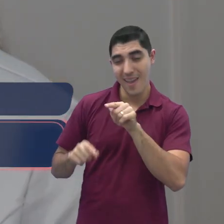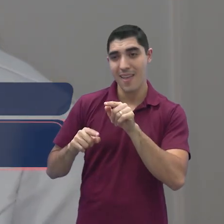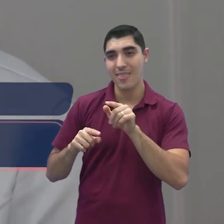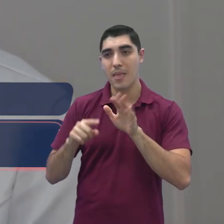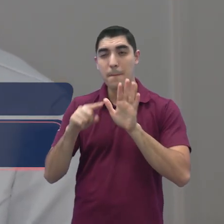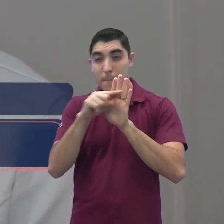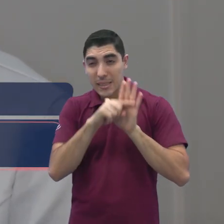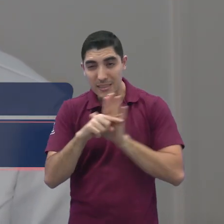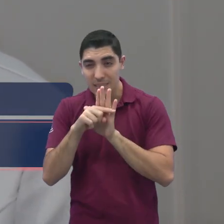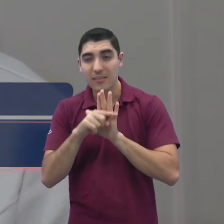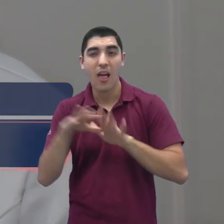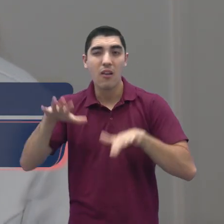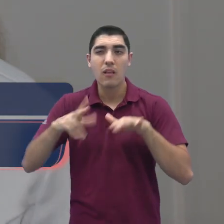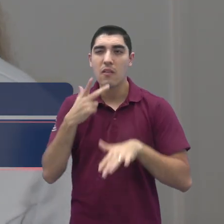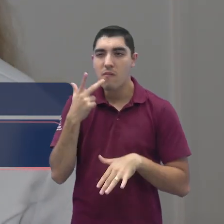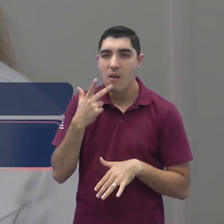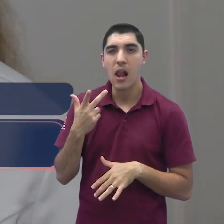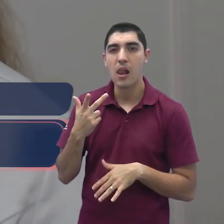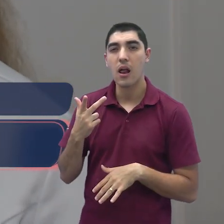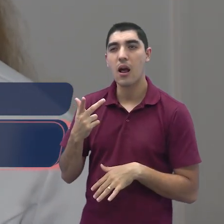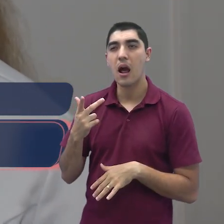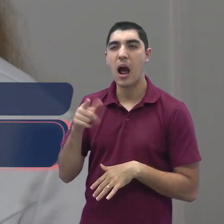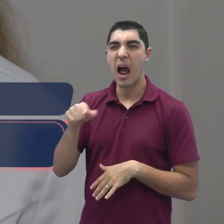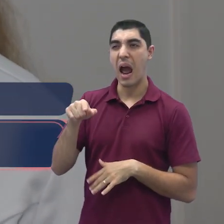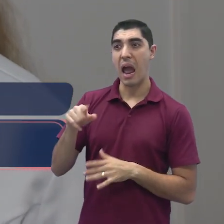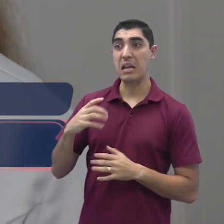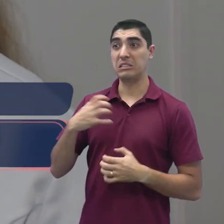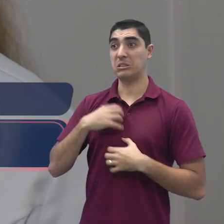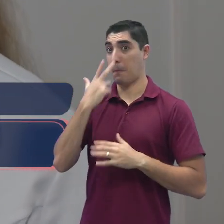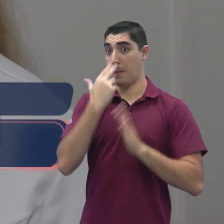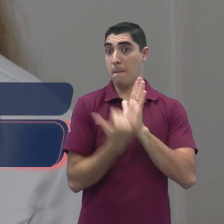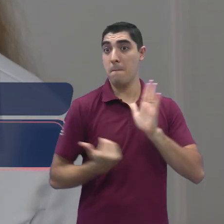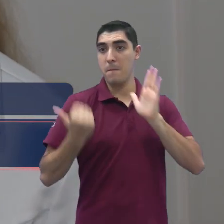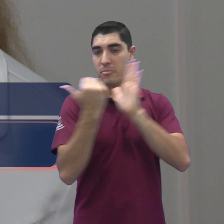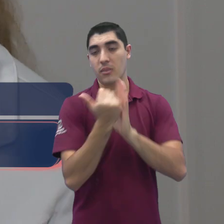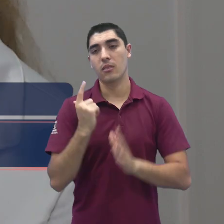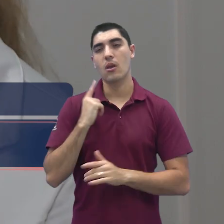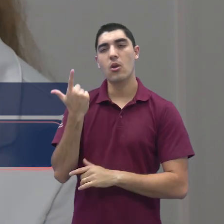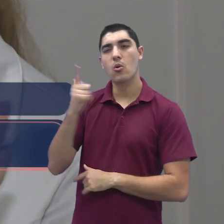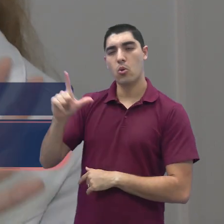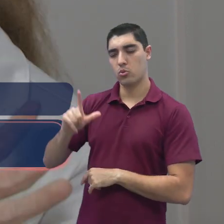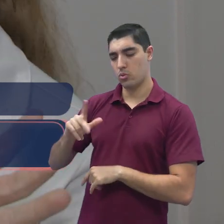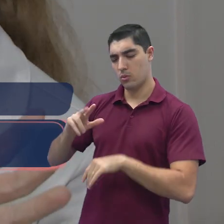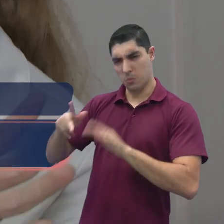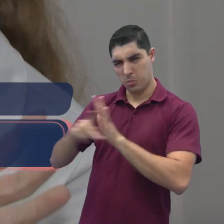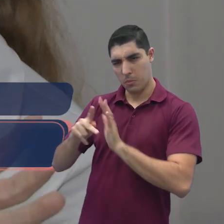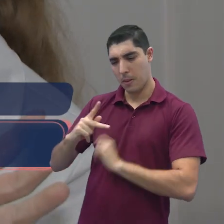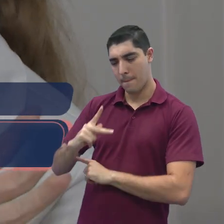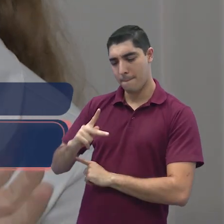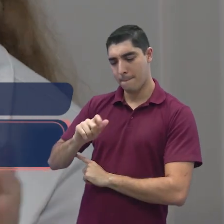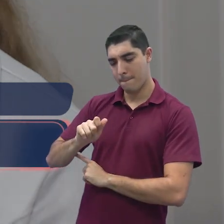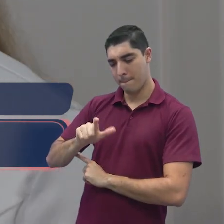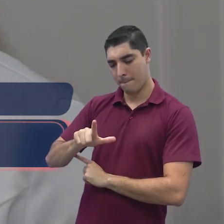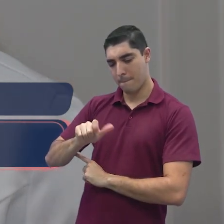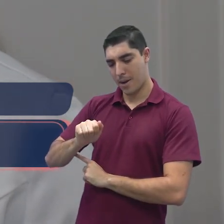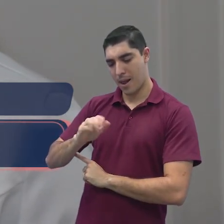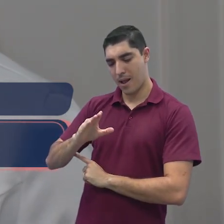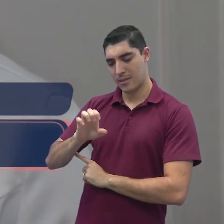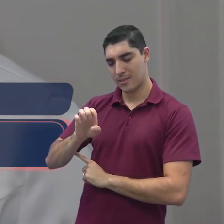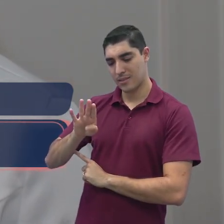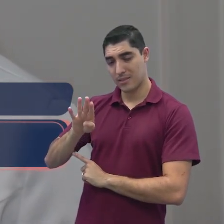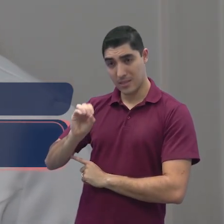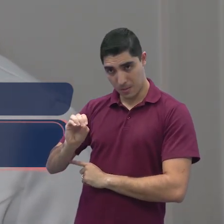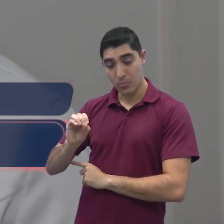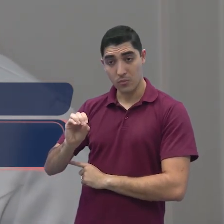que essas matérias que surgiram um pouco sensacionalista, porque nos estudos que usam placebo, que é a não medicação, e aquele que